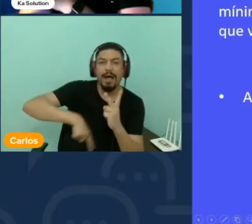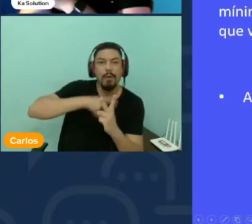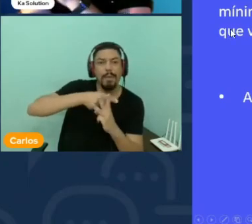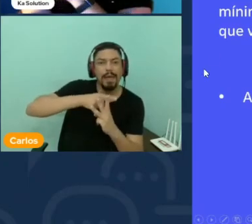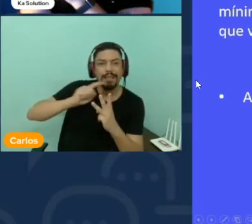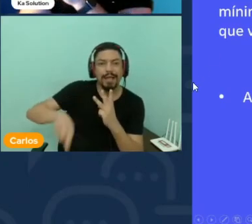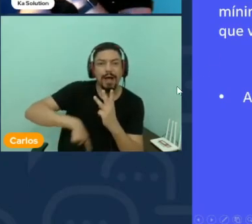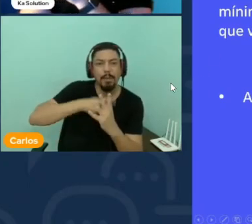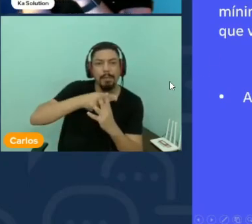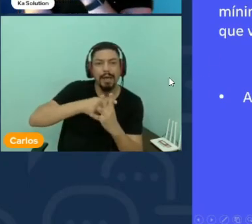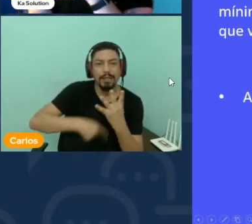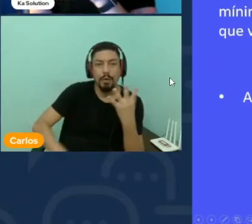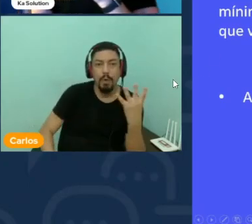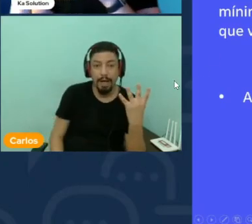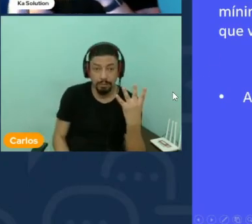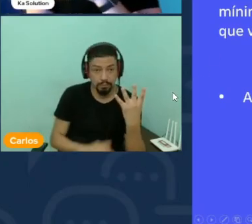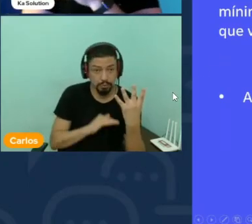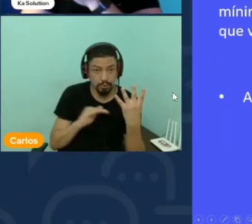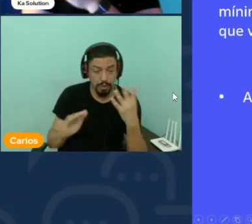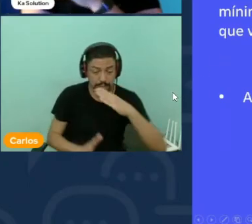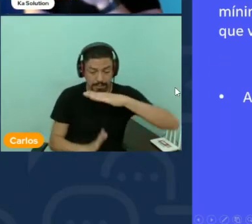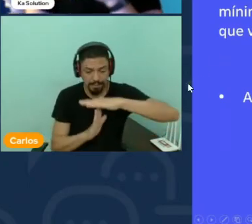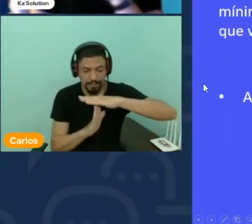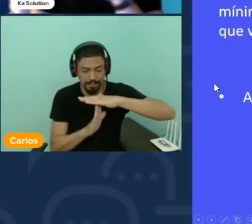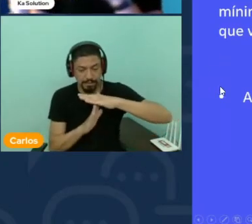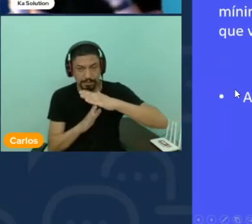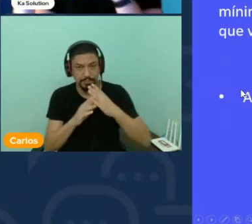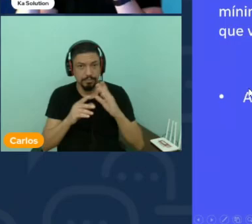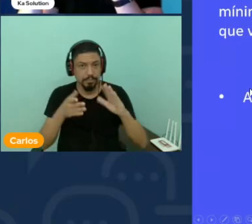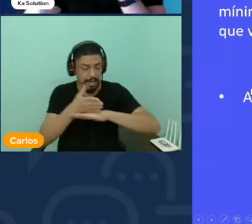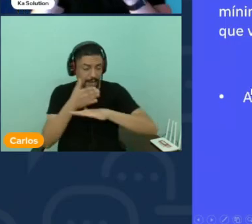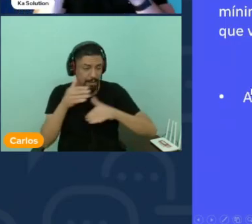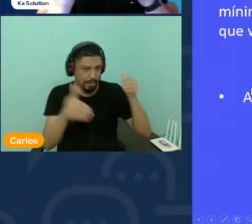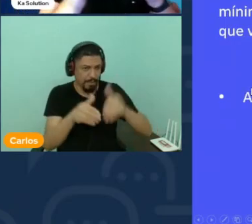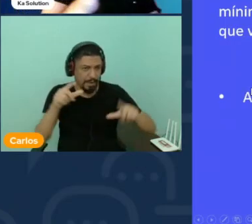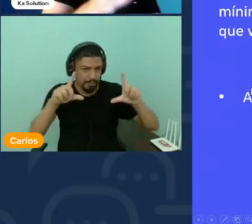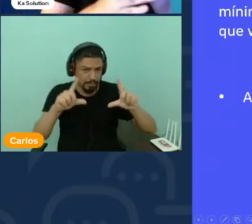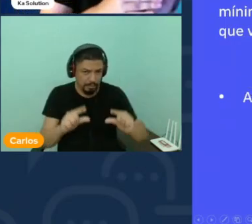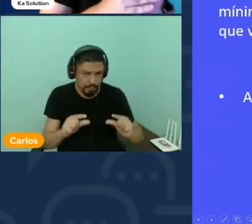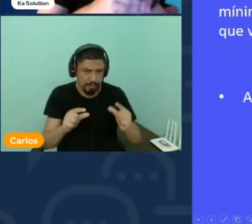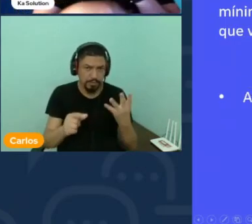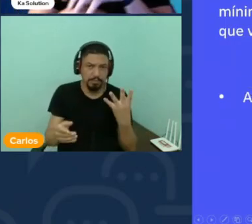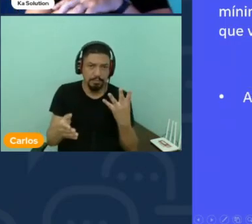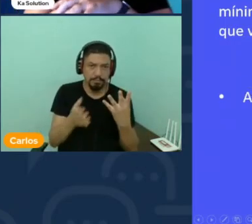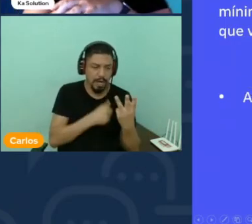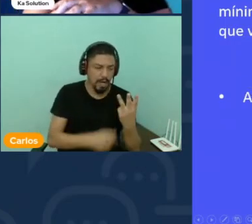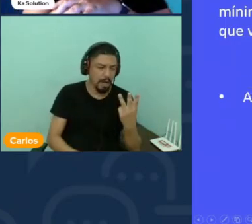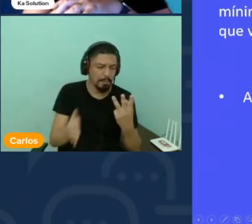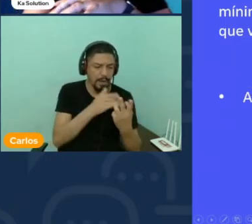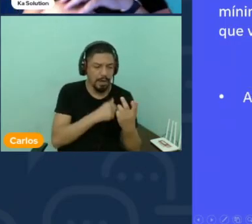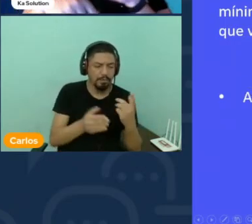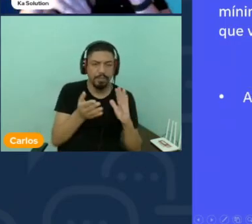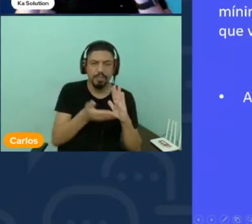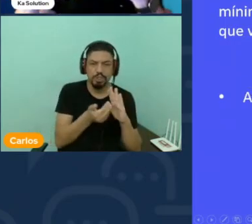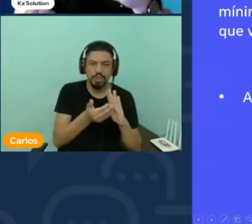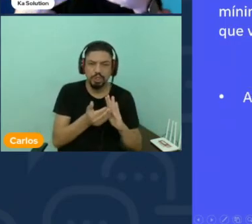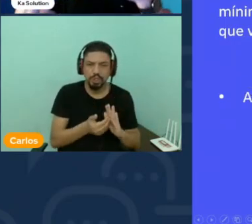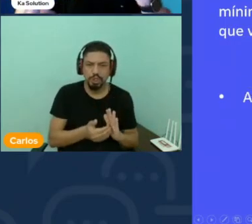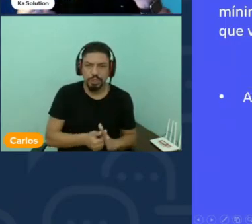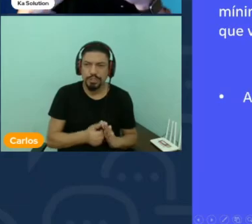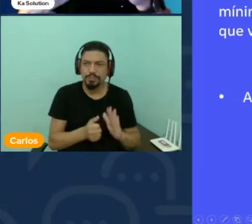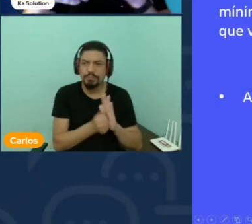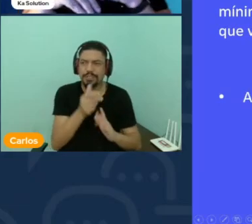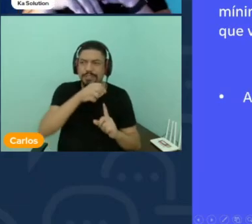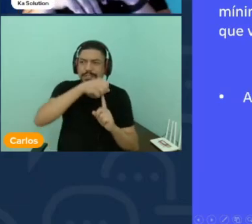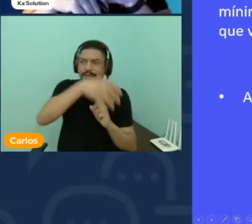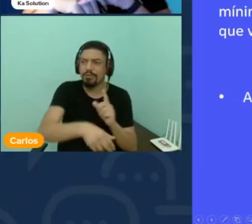4. Diminuiu a demanda, diminuiu o acesso, ele vai diminuindo também os servidores de